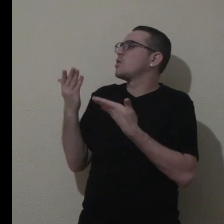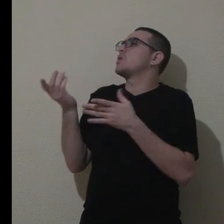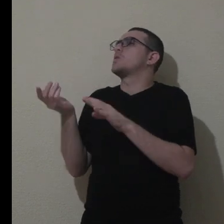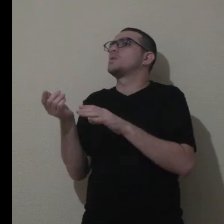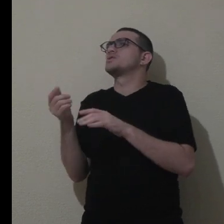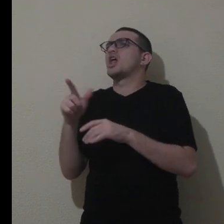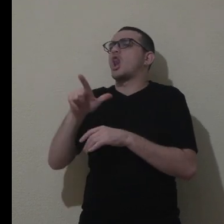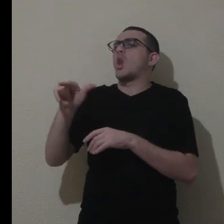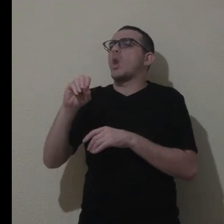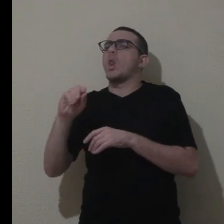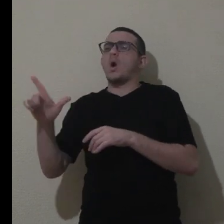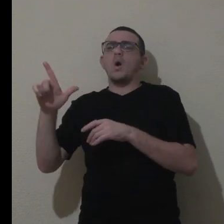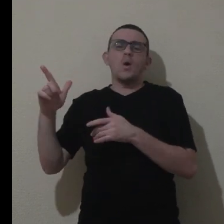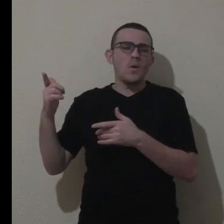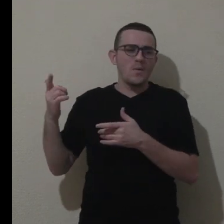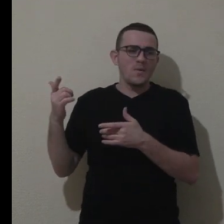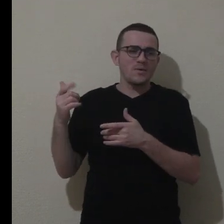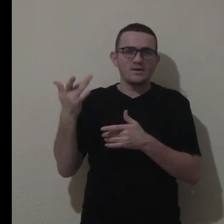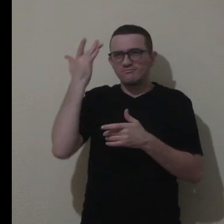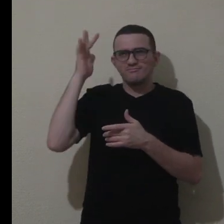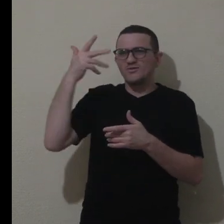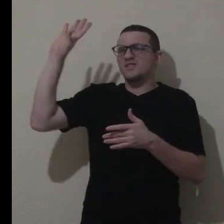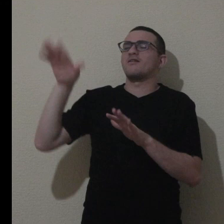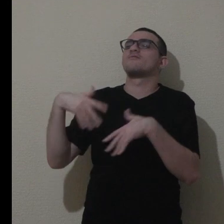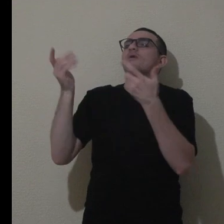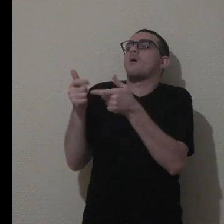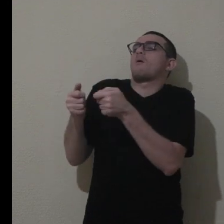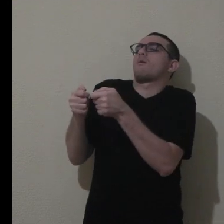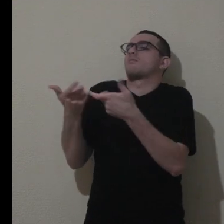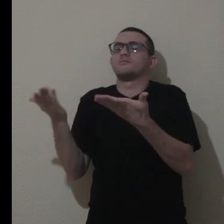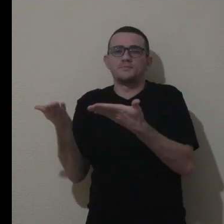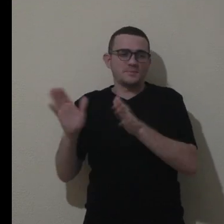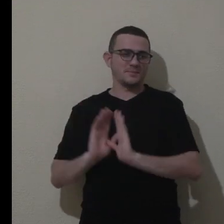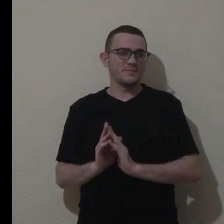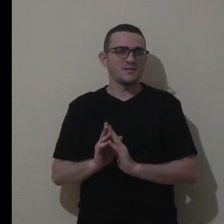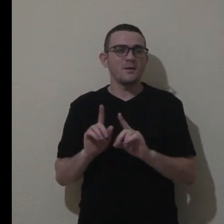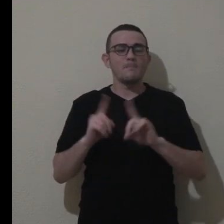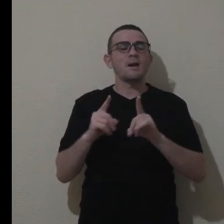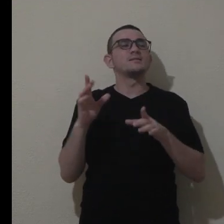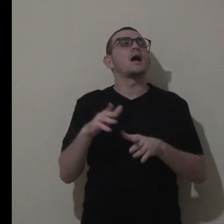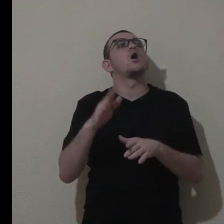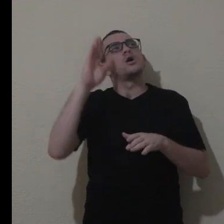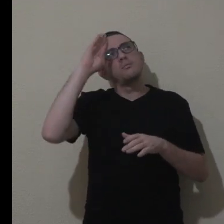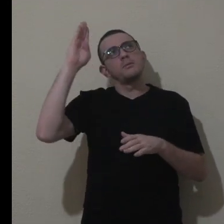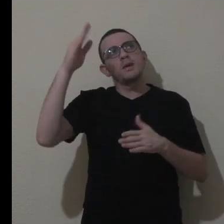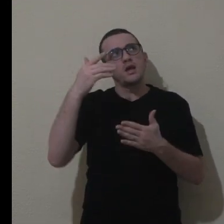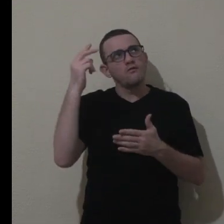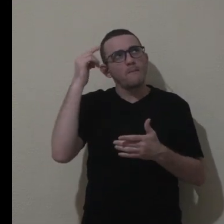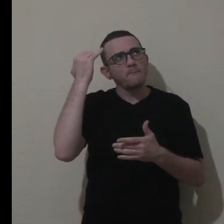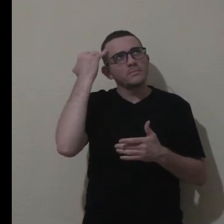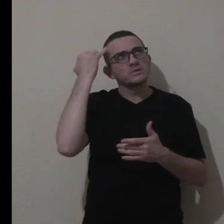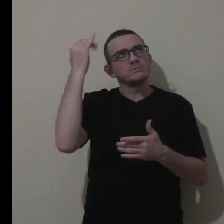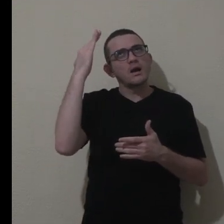Acho que o pessoal joga o quê? LOL, sei lá qual que é o jogo no momento. Vou priorizar aqui, vou